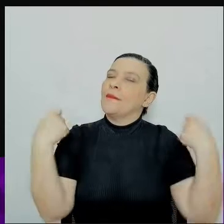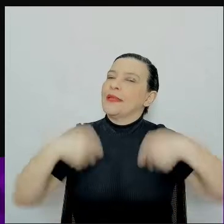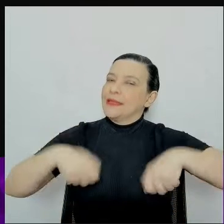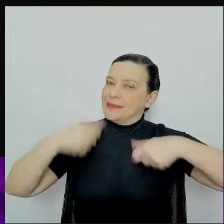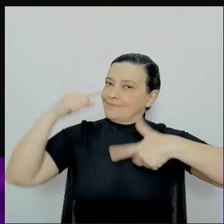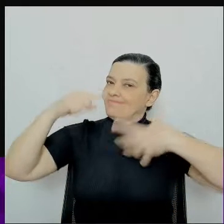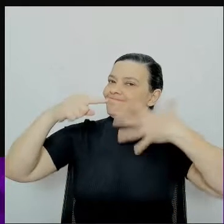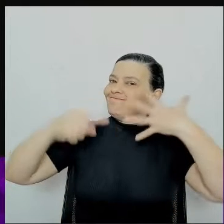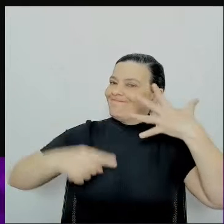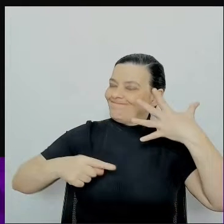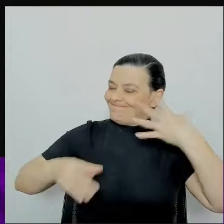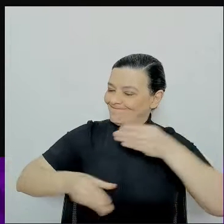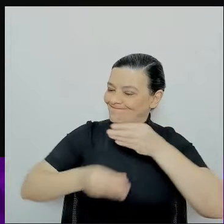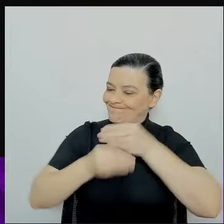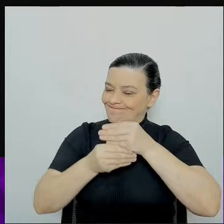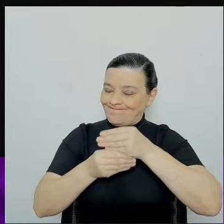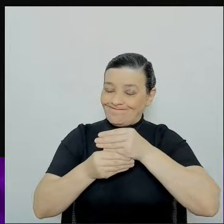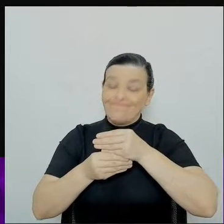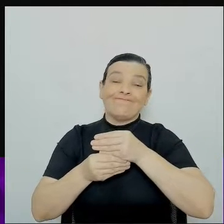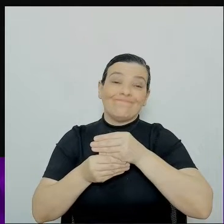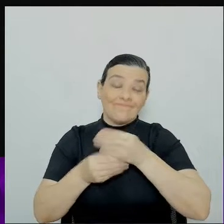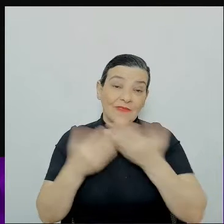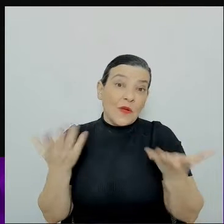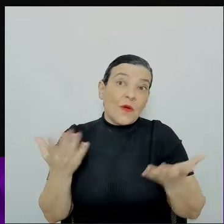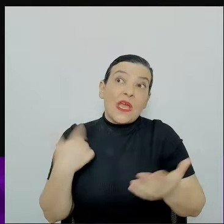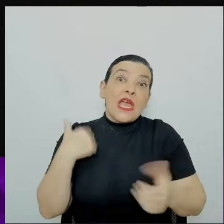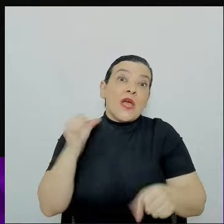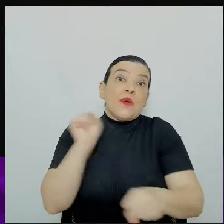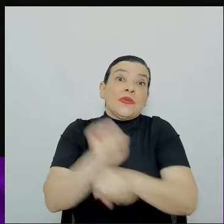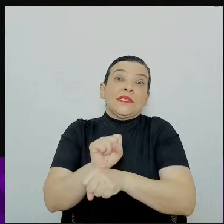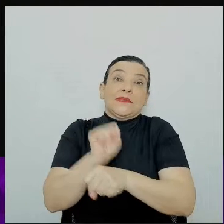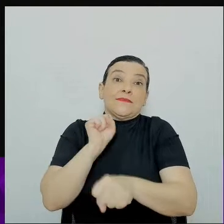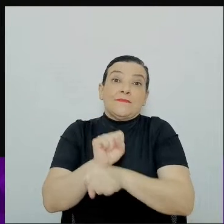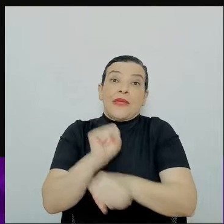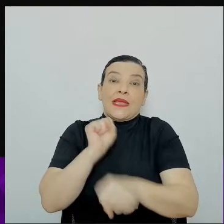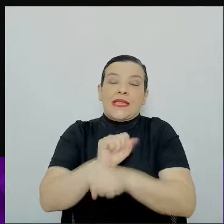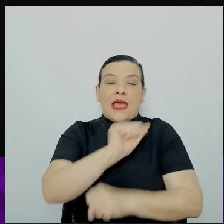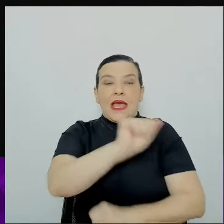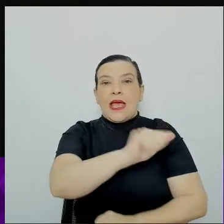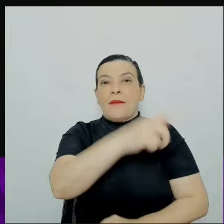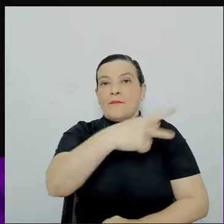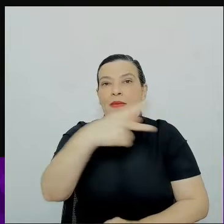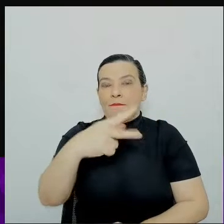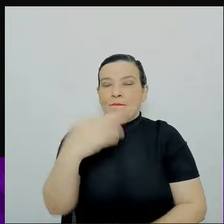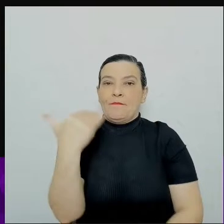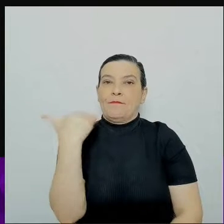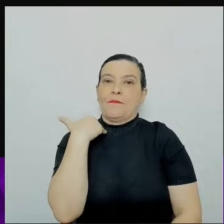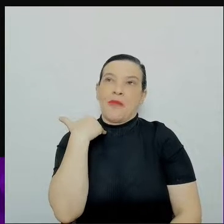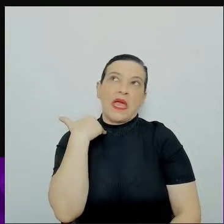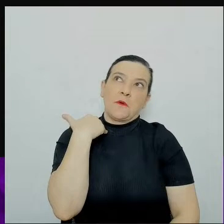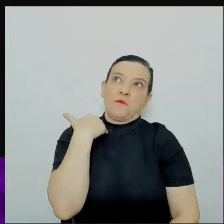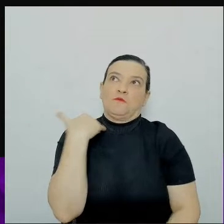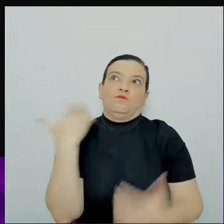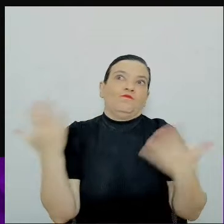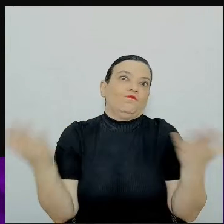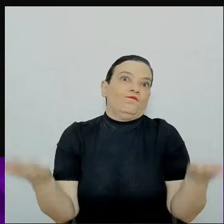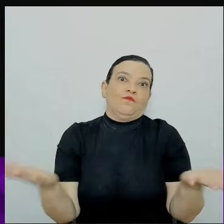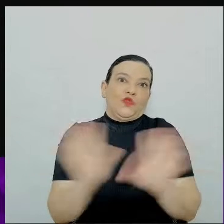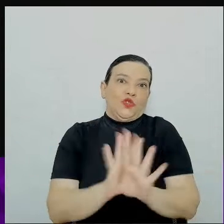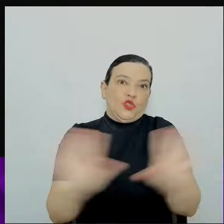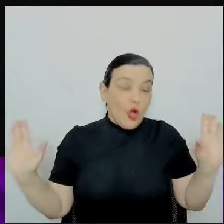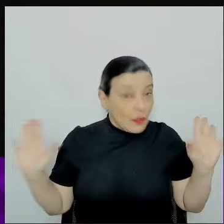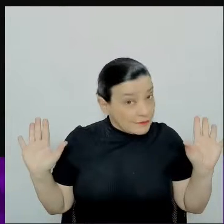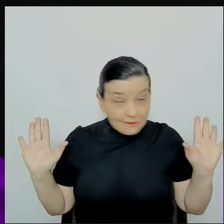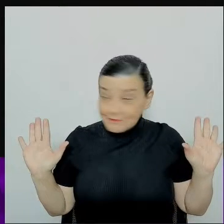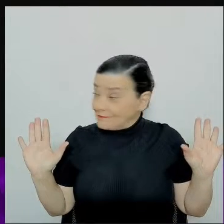não apenas em serviços semelhantes, né? Então, eu não vou esperar de um aplicativo de banco é, só. Né?